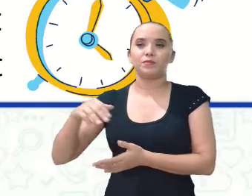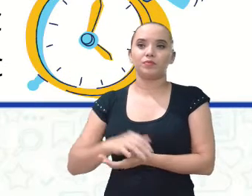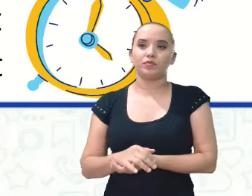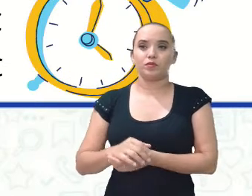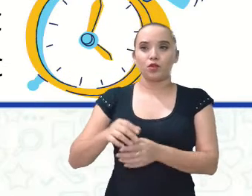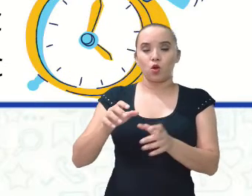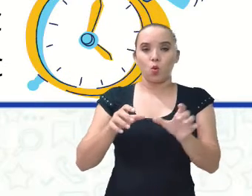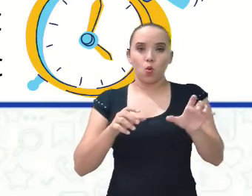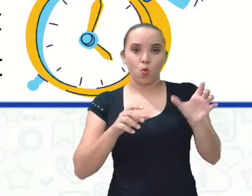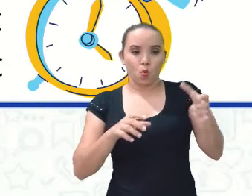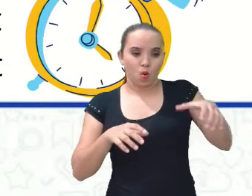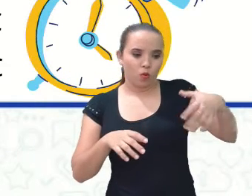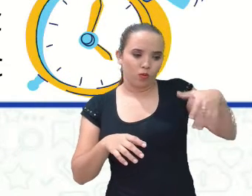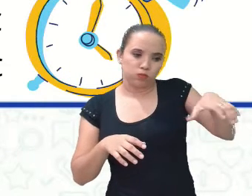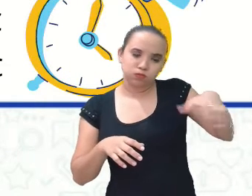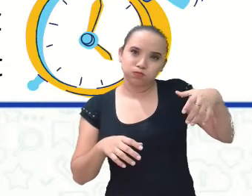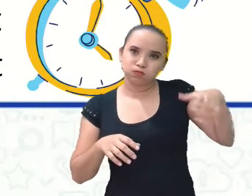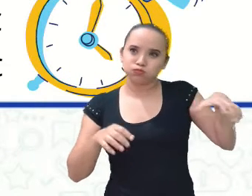relógio